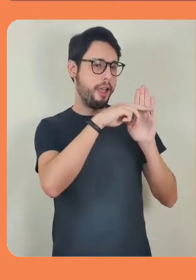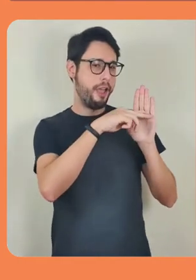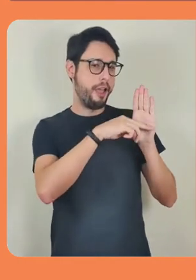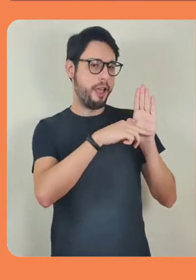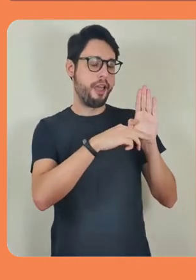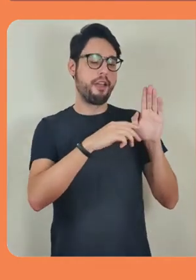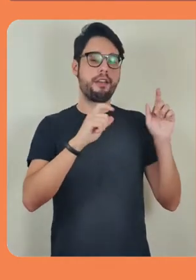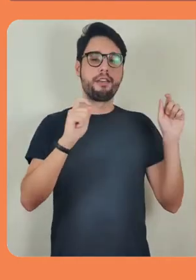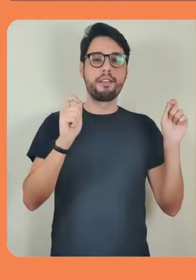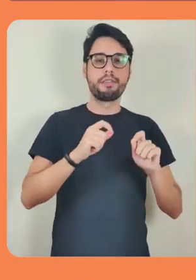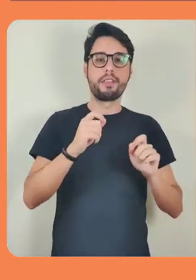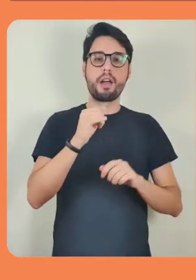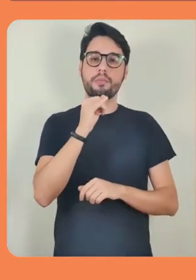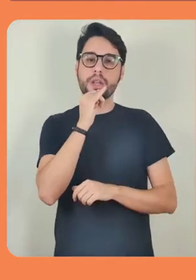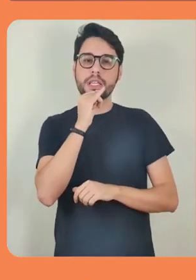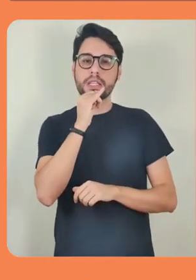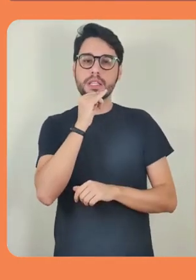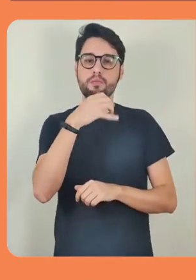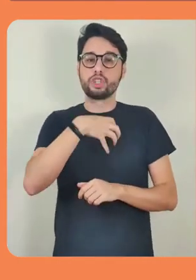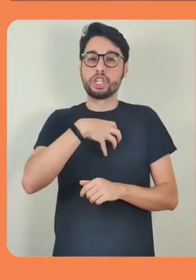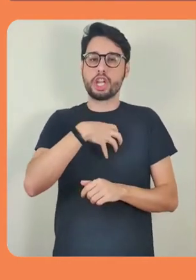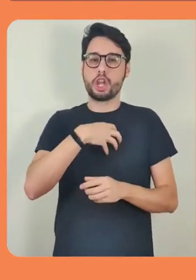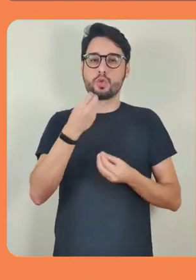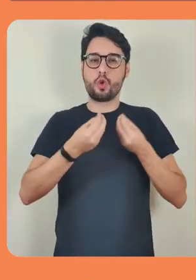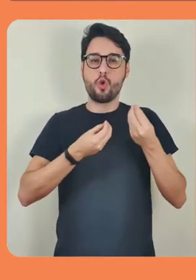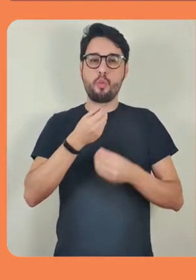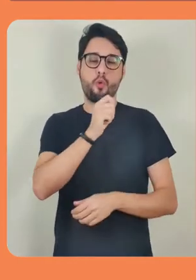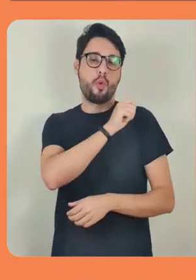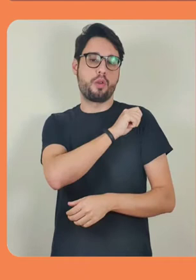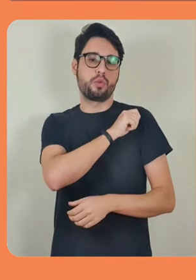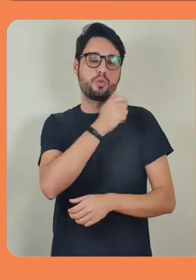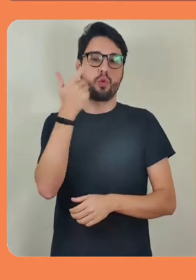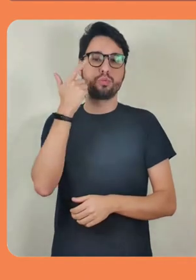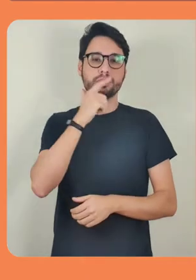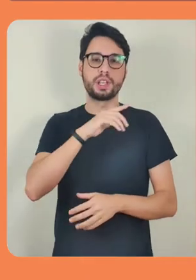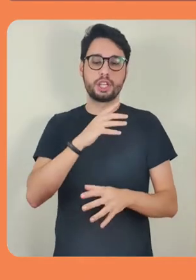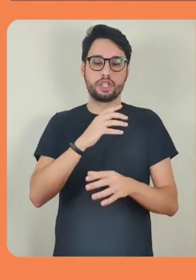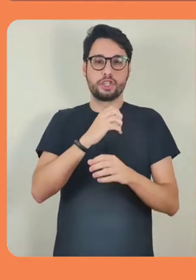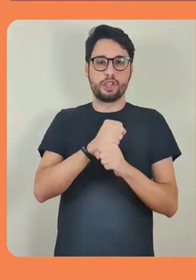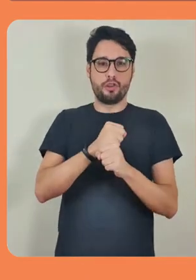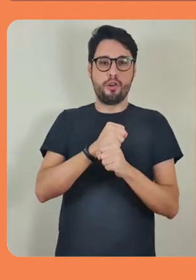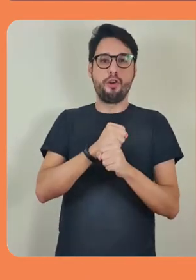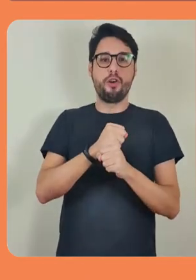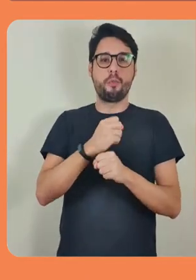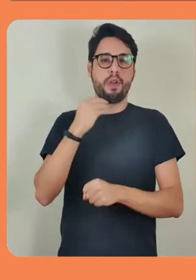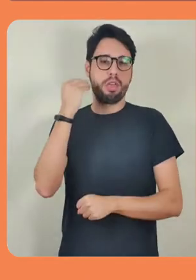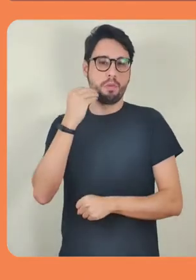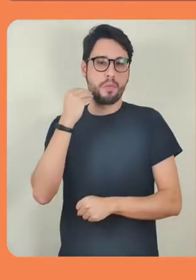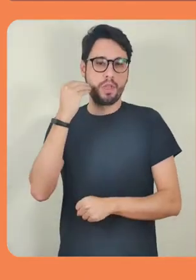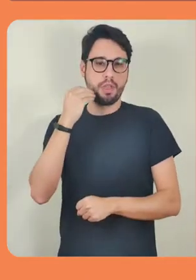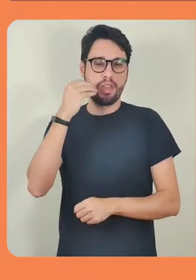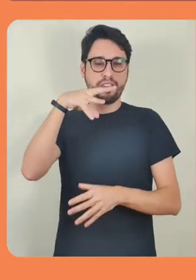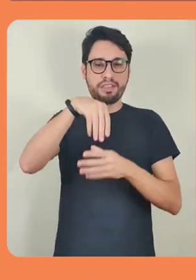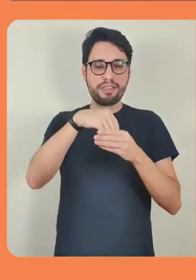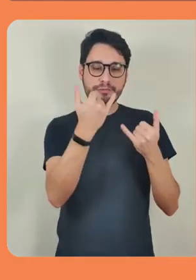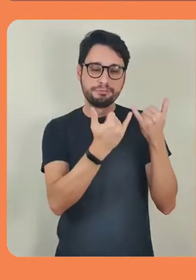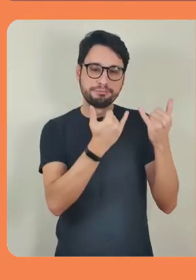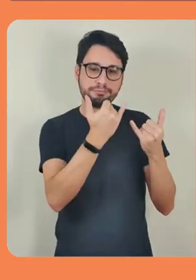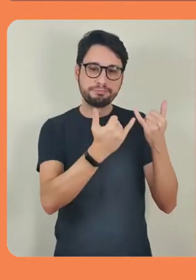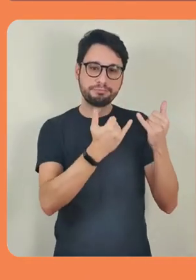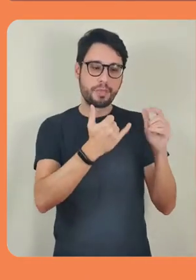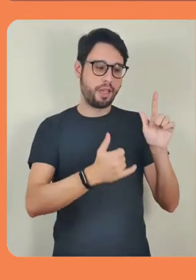the game ficar são no mundo são já fizemos uma configuração Inicial agora precisamos incluir algumas regras